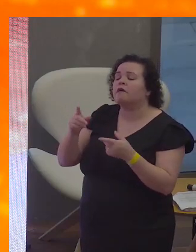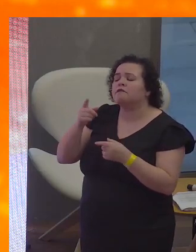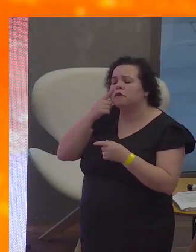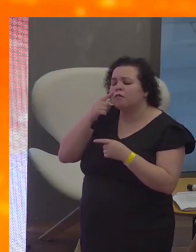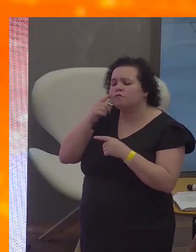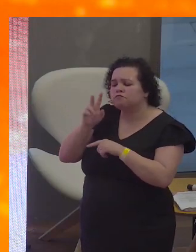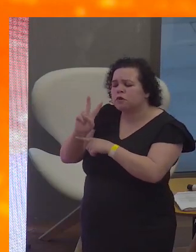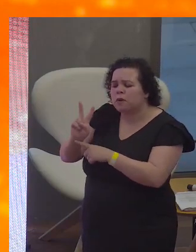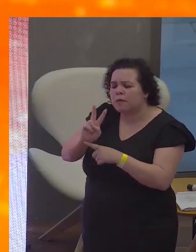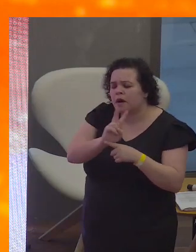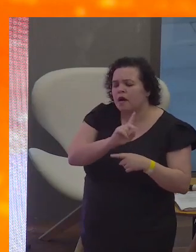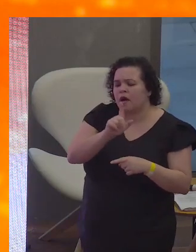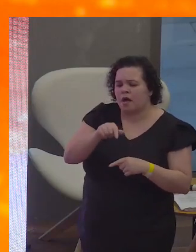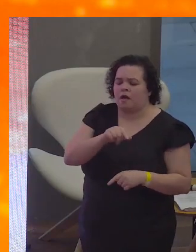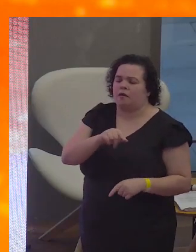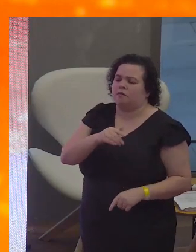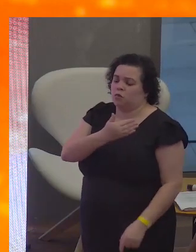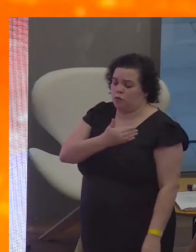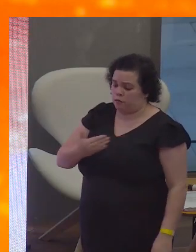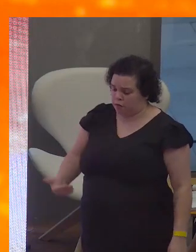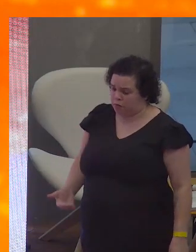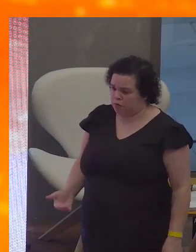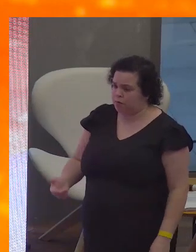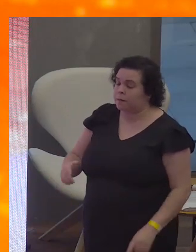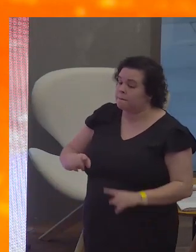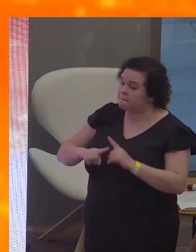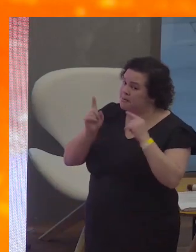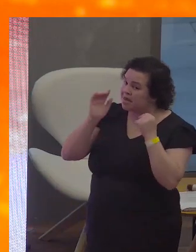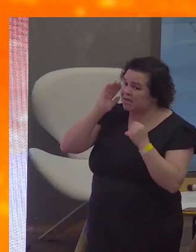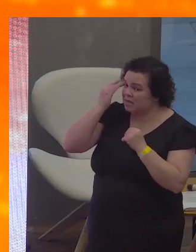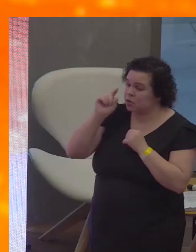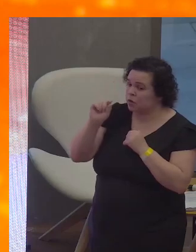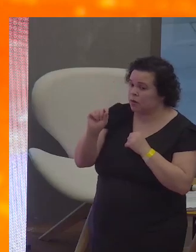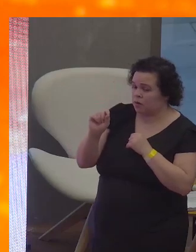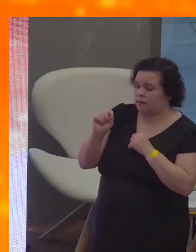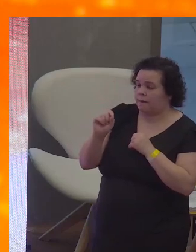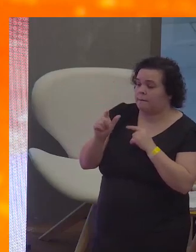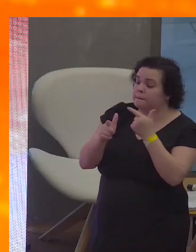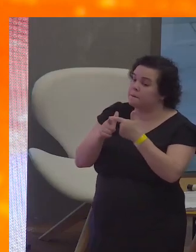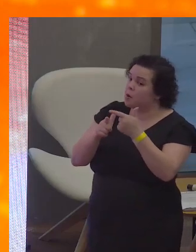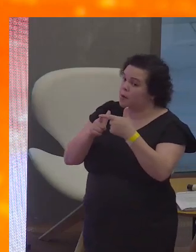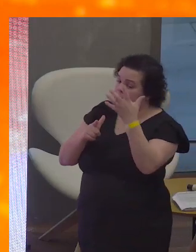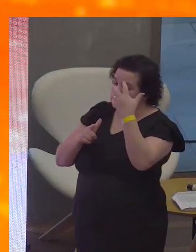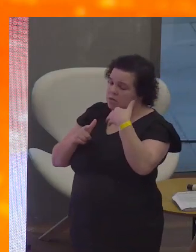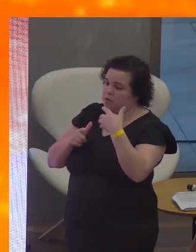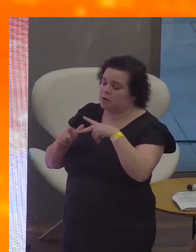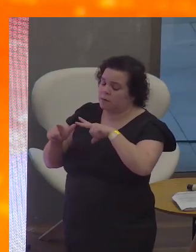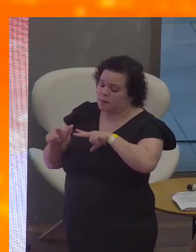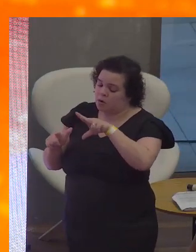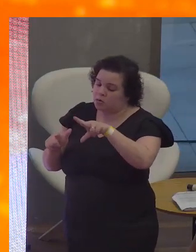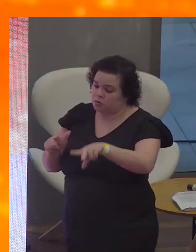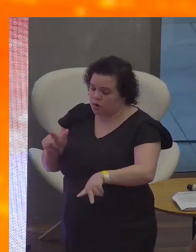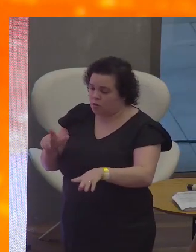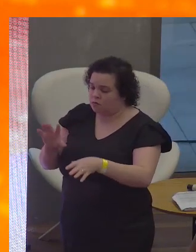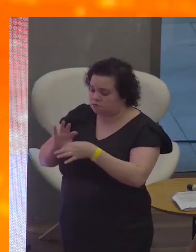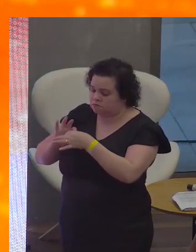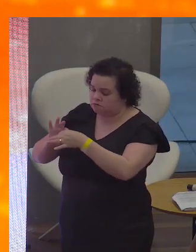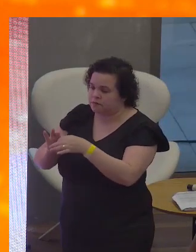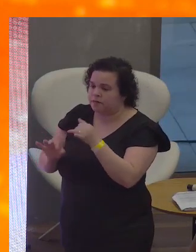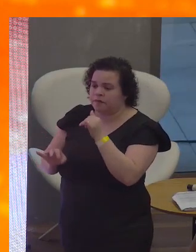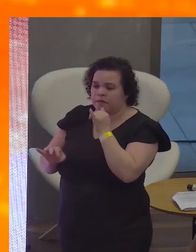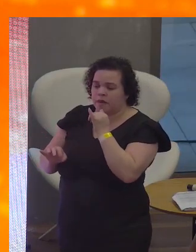ou municipais. Só que entendam que qual o grande problema hoje, né? E aí eu trago para Portugal como exemplo,